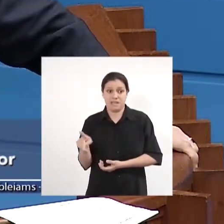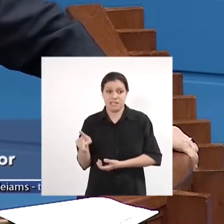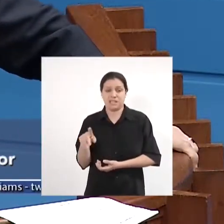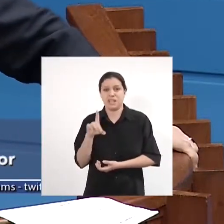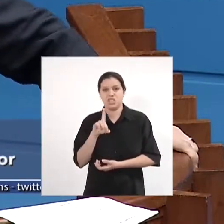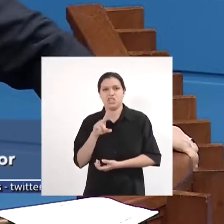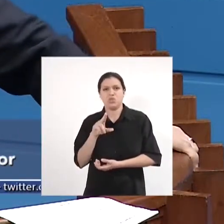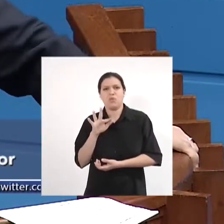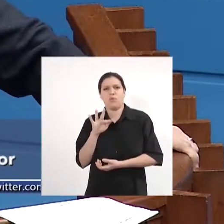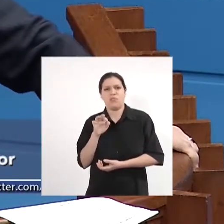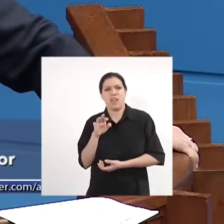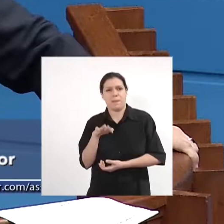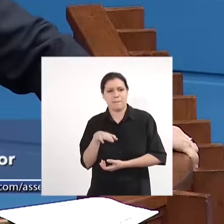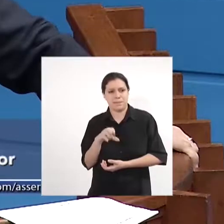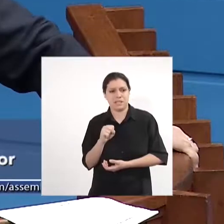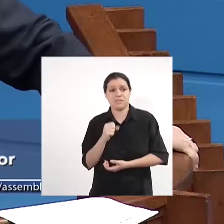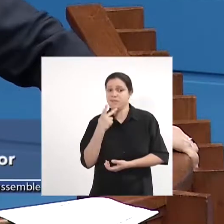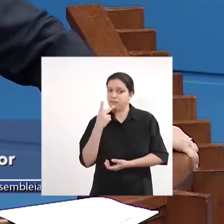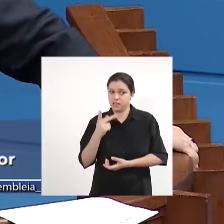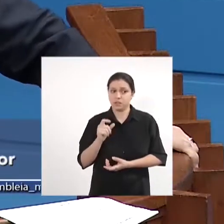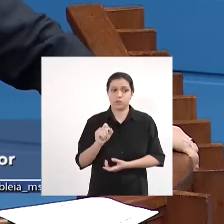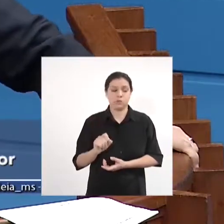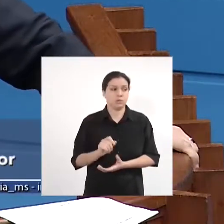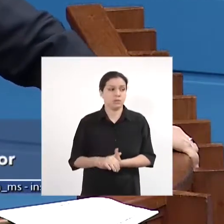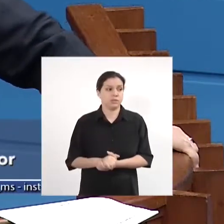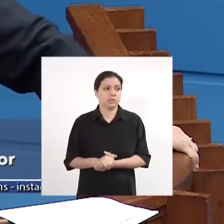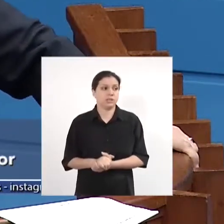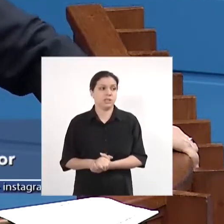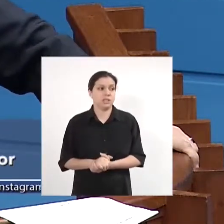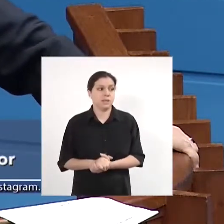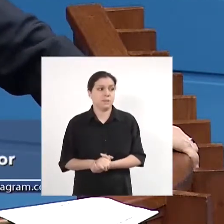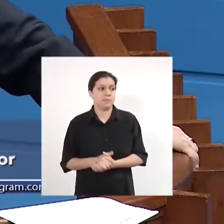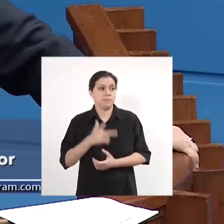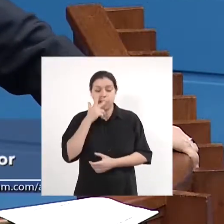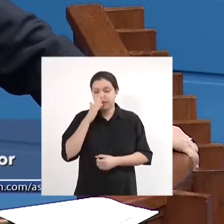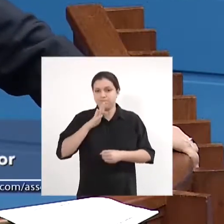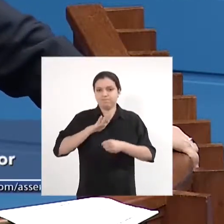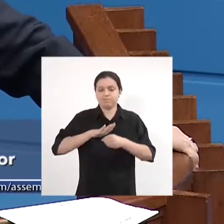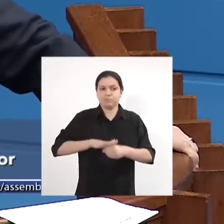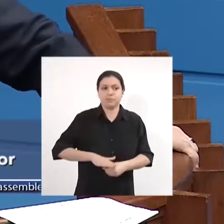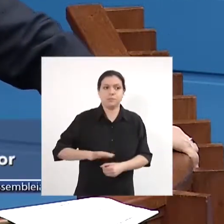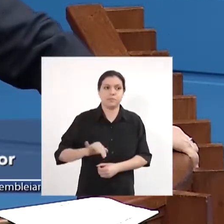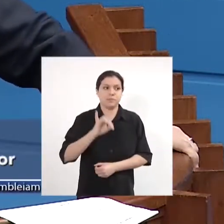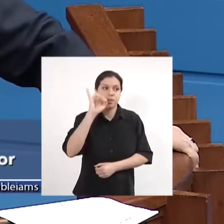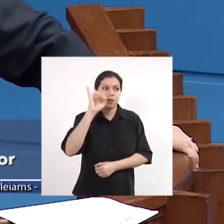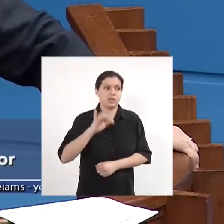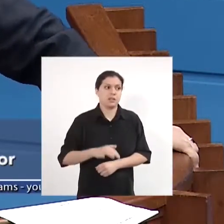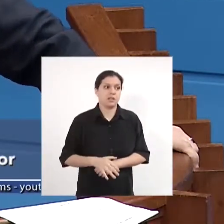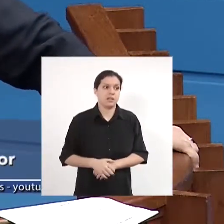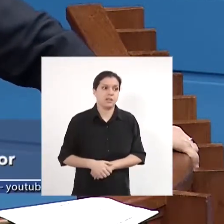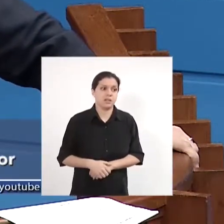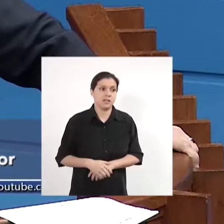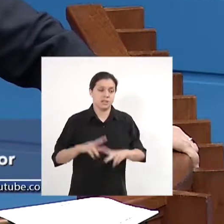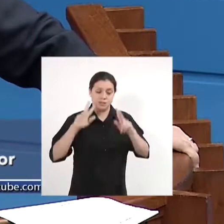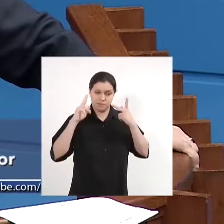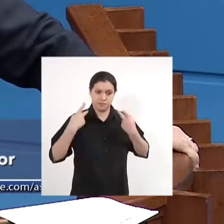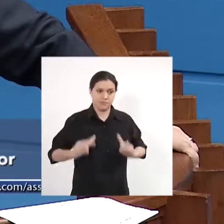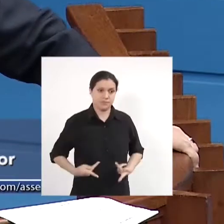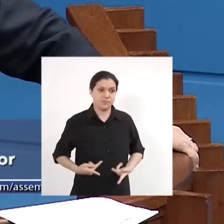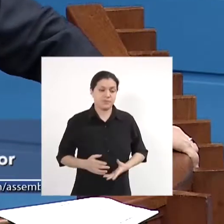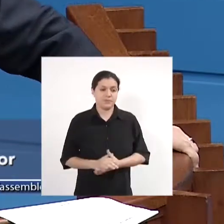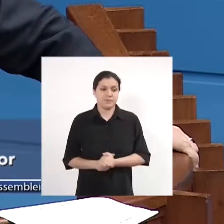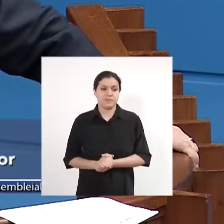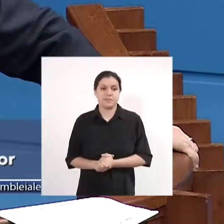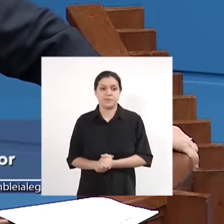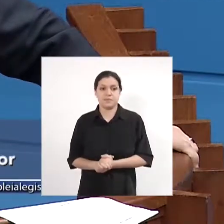isso. Estão minimizando, diminuindo a importância das humanidades,